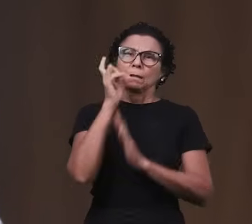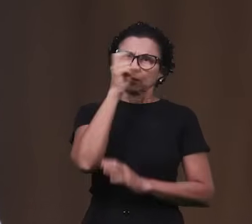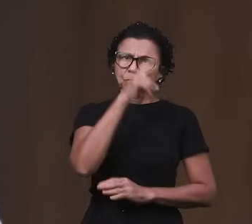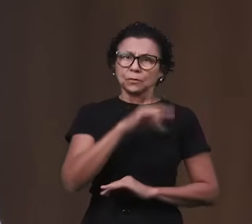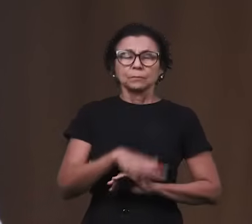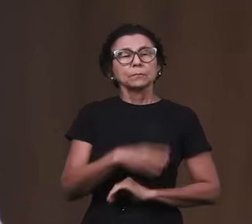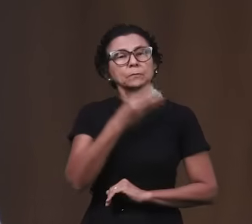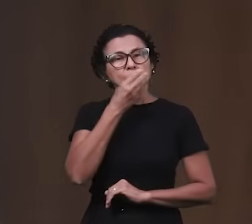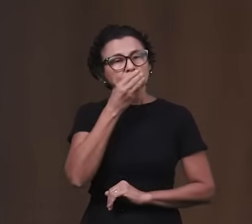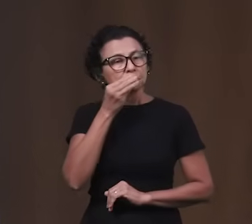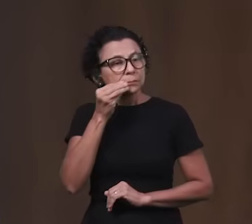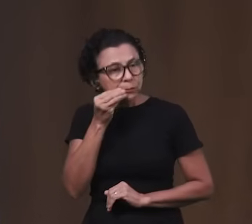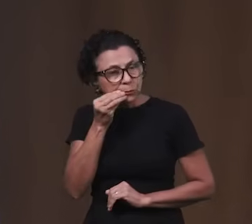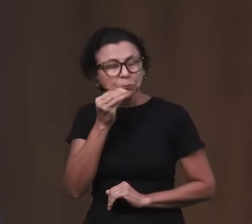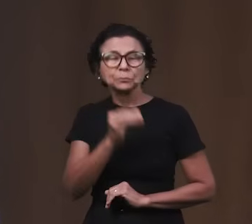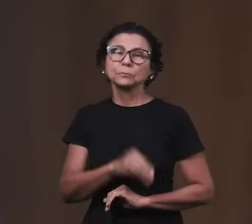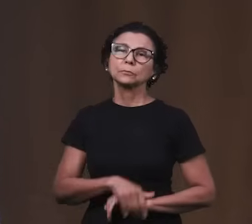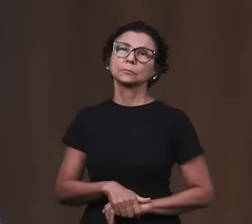Jejum.